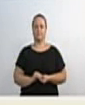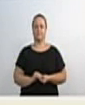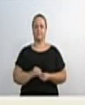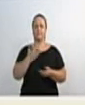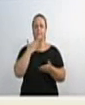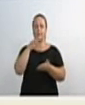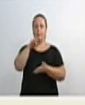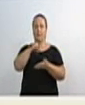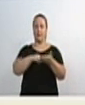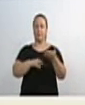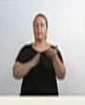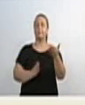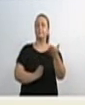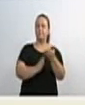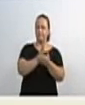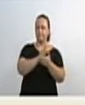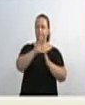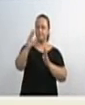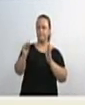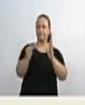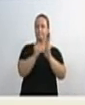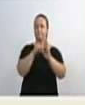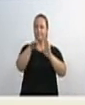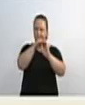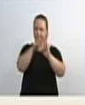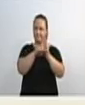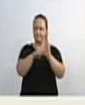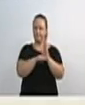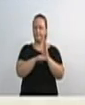Requerimento aprovado e matéria inclusa na ordem do dia.